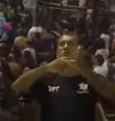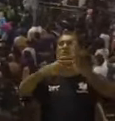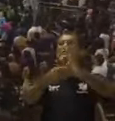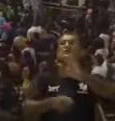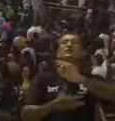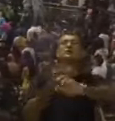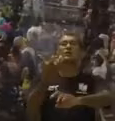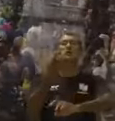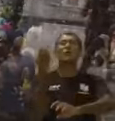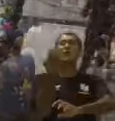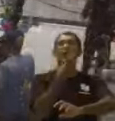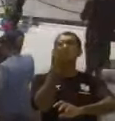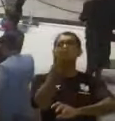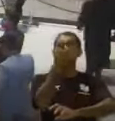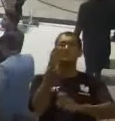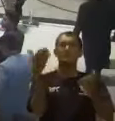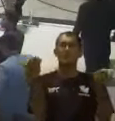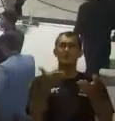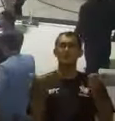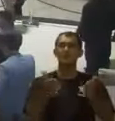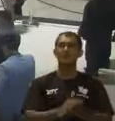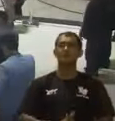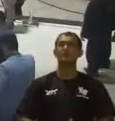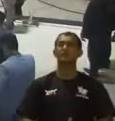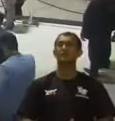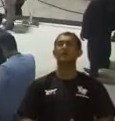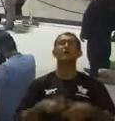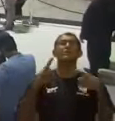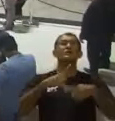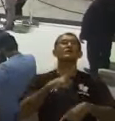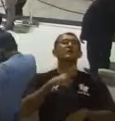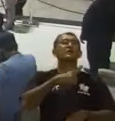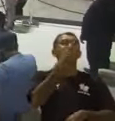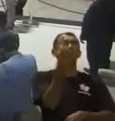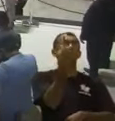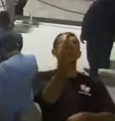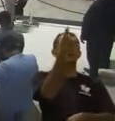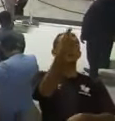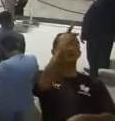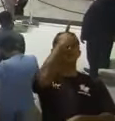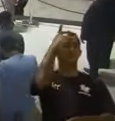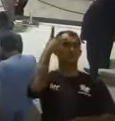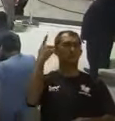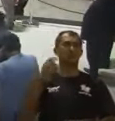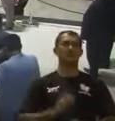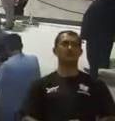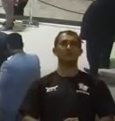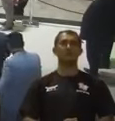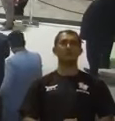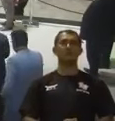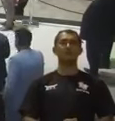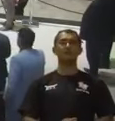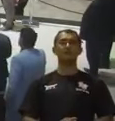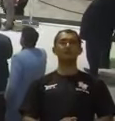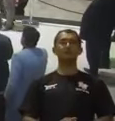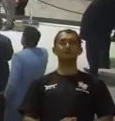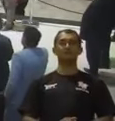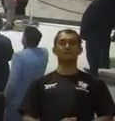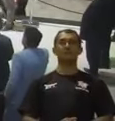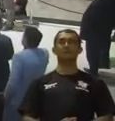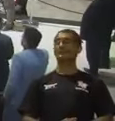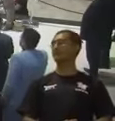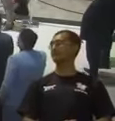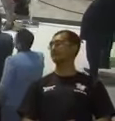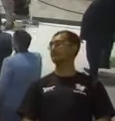orar por você hoje aqui. Onde está a primeira pessoa para Jesus? Onde está você? A